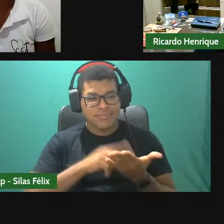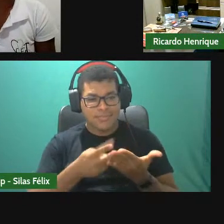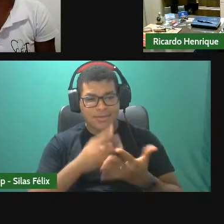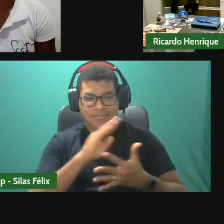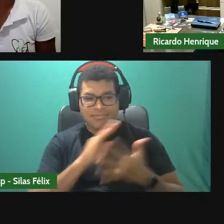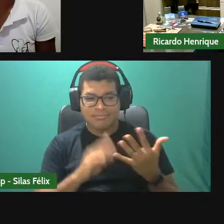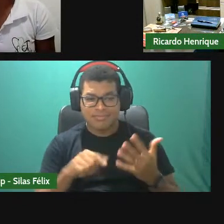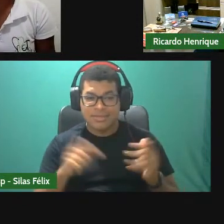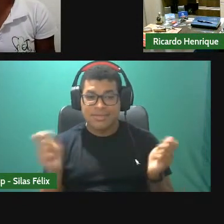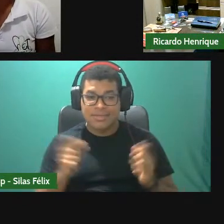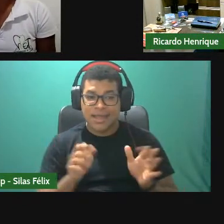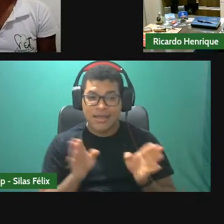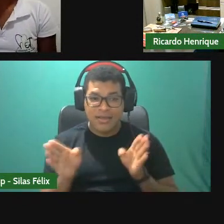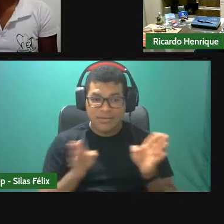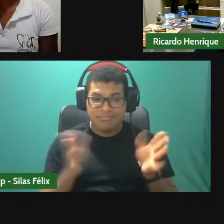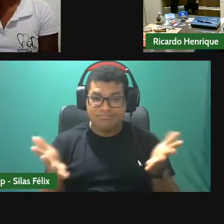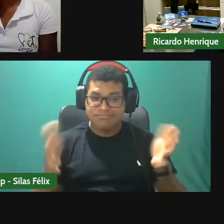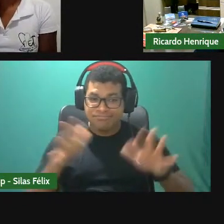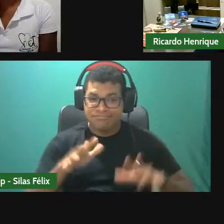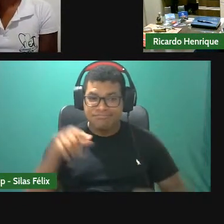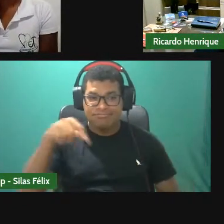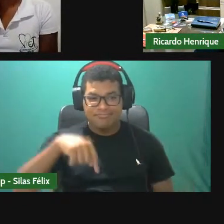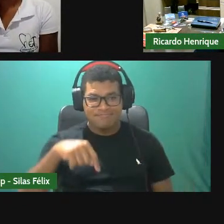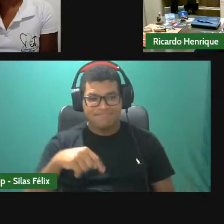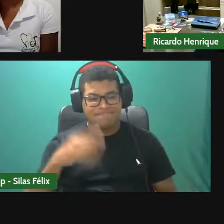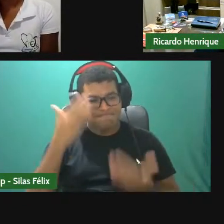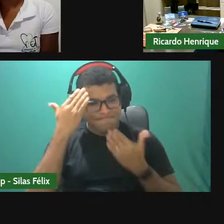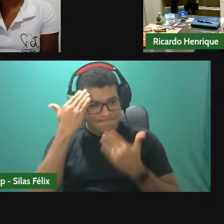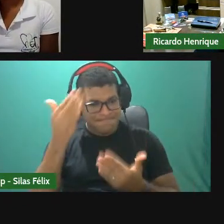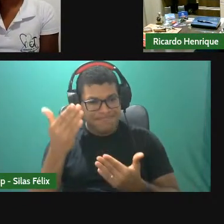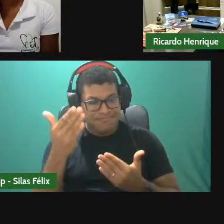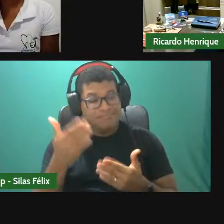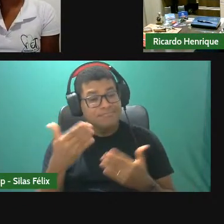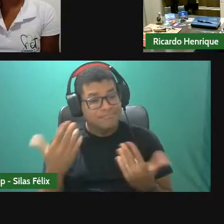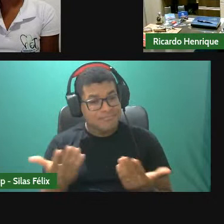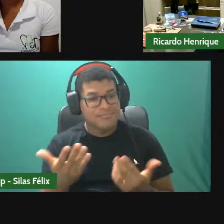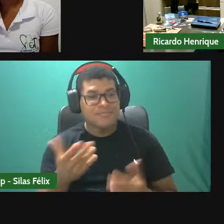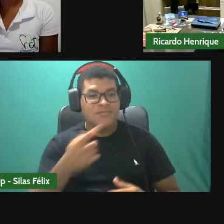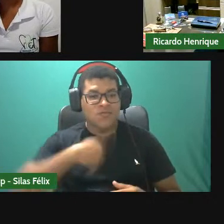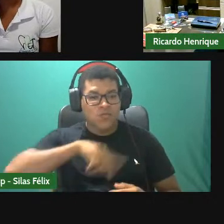mais inclusivo, né? E aí, nesse sentido,